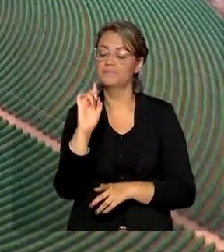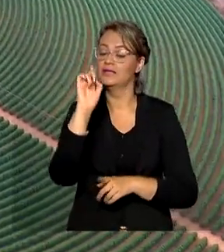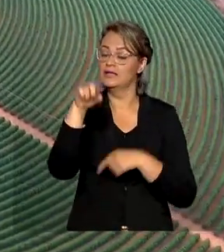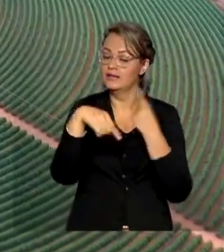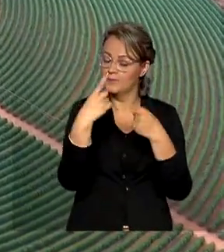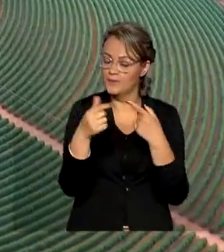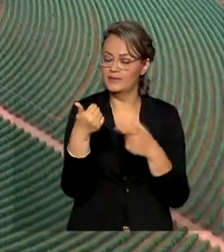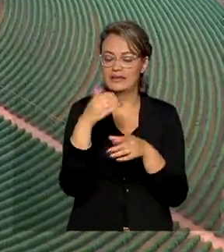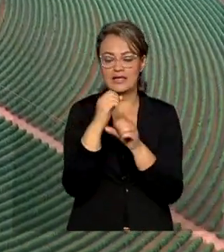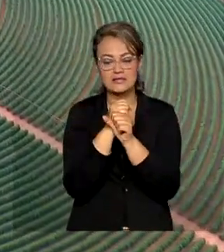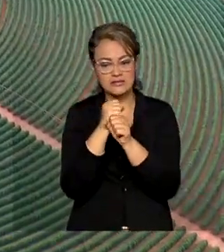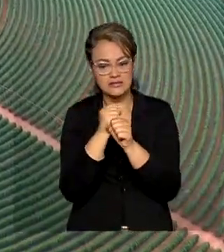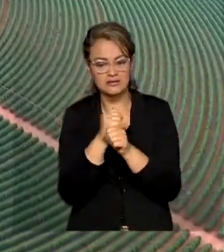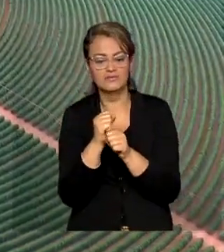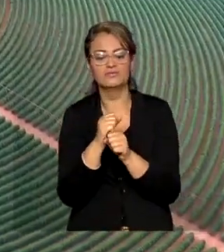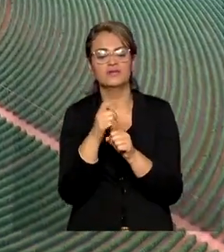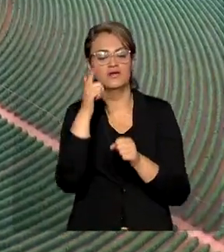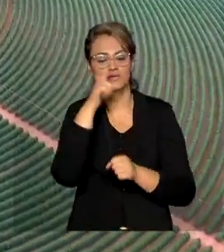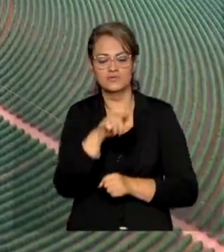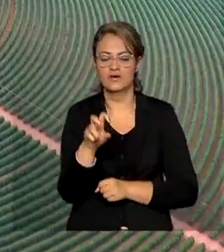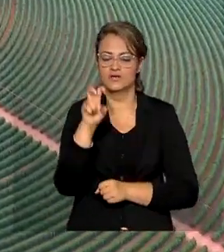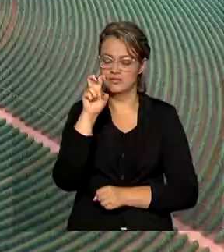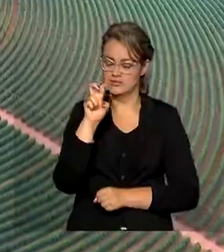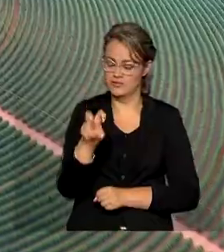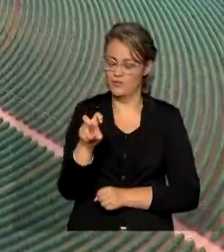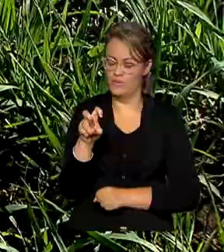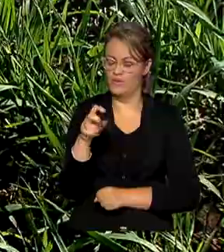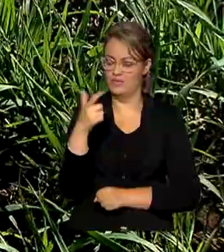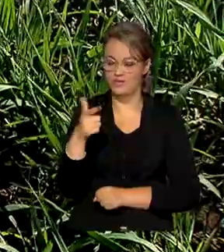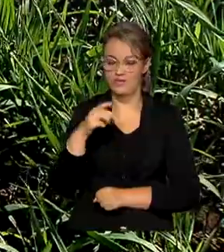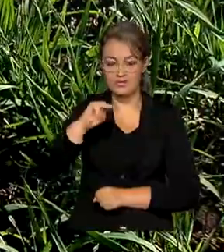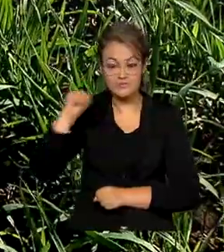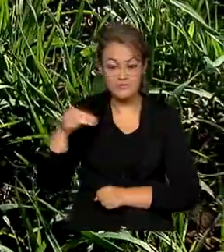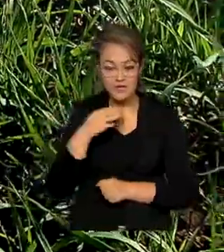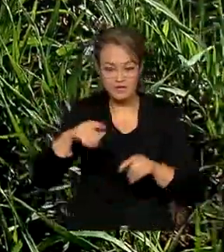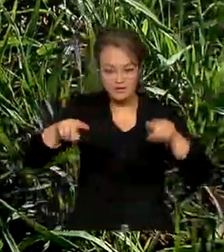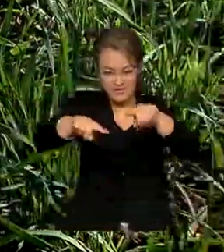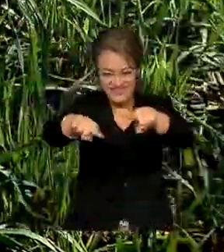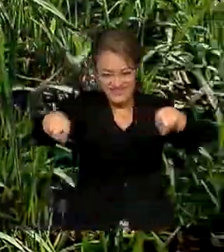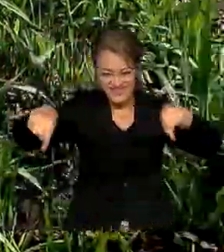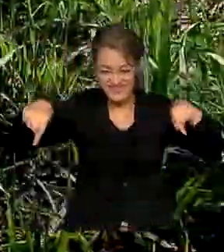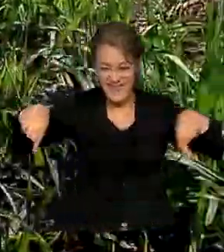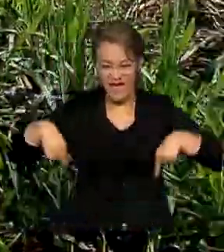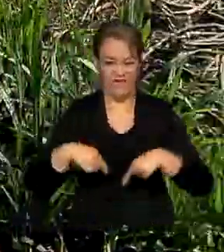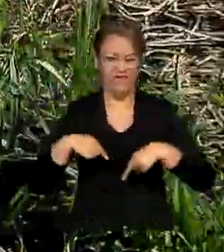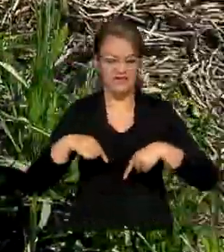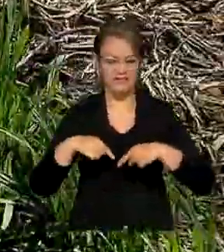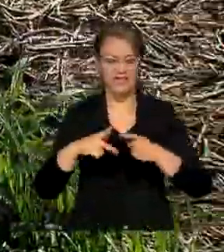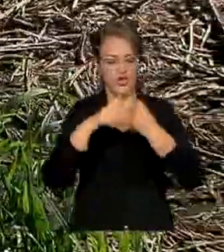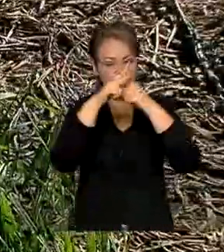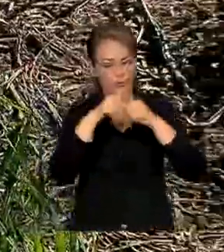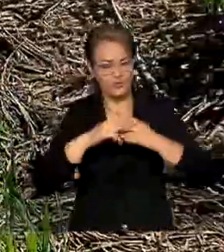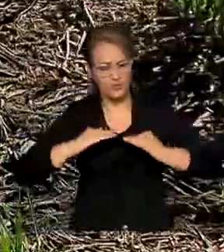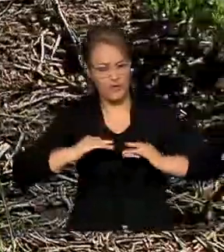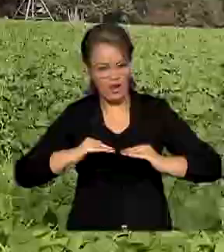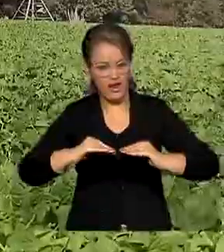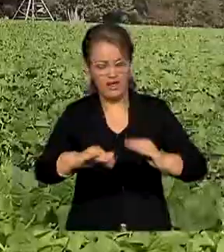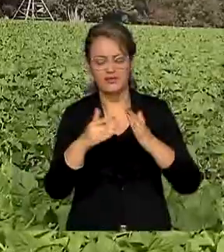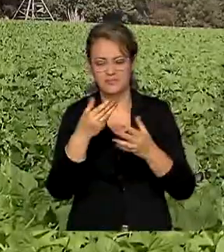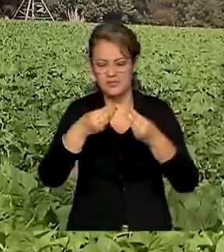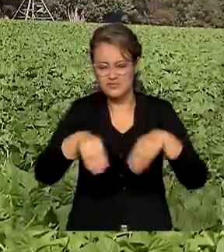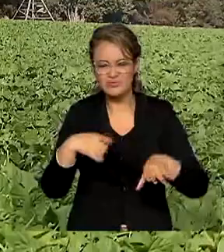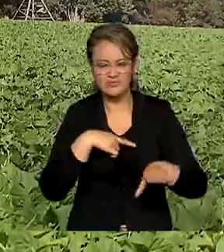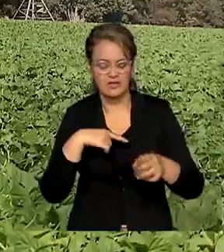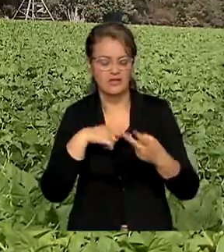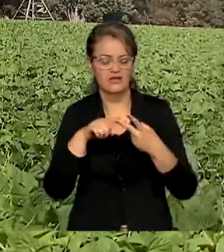plano ABC chegou a 52 milhões de hectares, com medidas como a recuperação de pastagens degradadas,